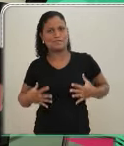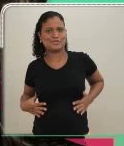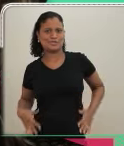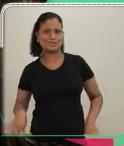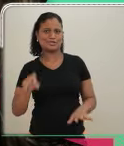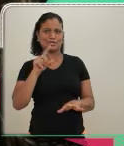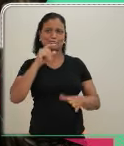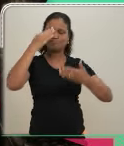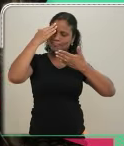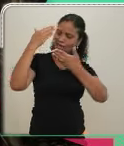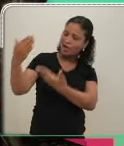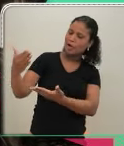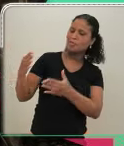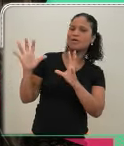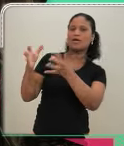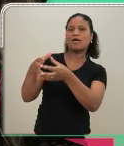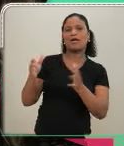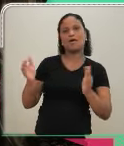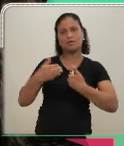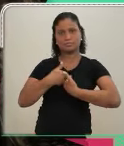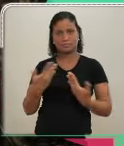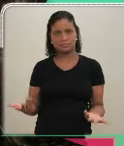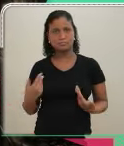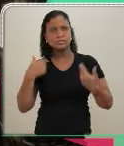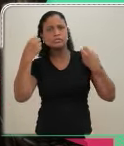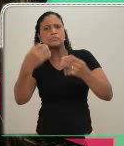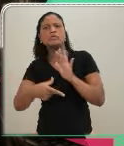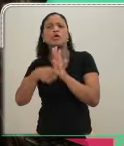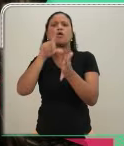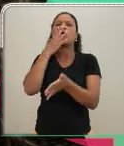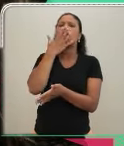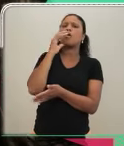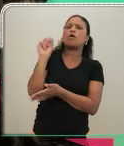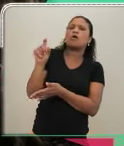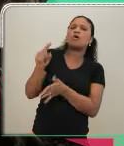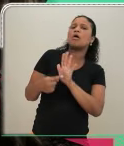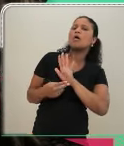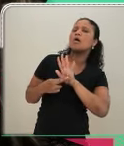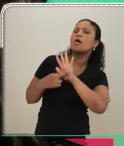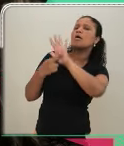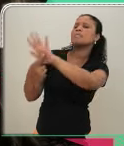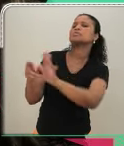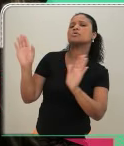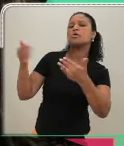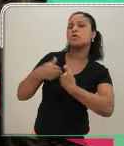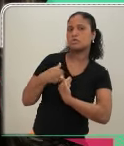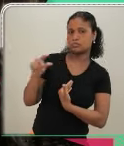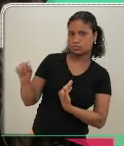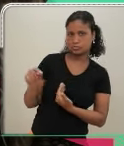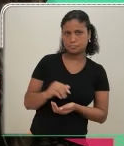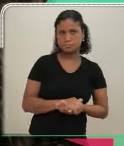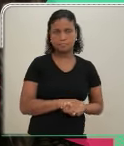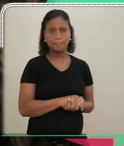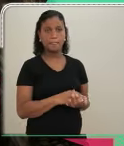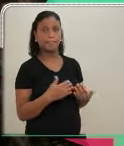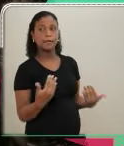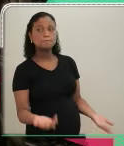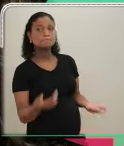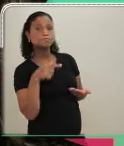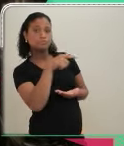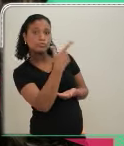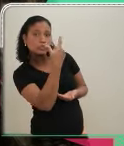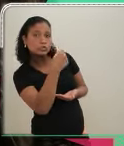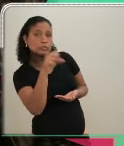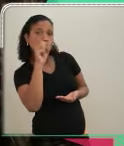autismo. Em 2008, a ONU instituiu o dia 2 de abril como Dia Mundial de Conscientização do Autismo e instituiu também a cor